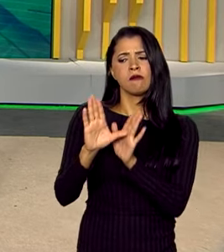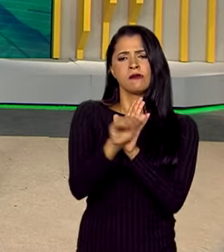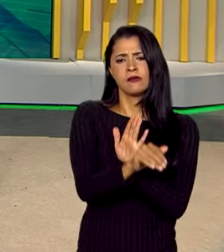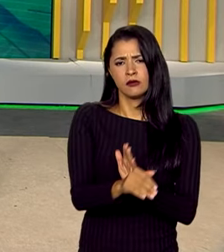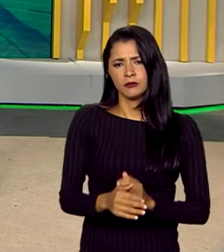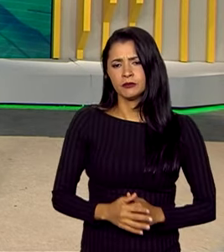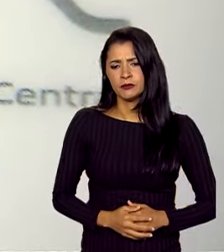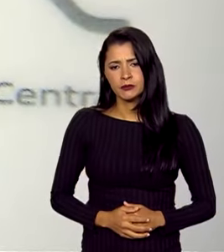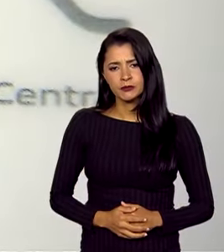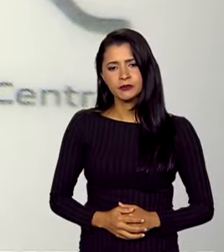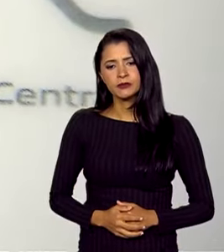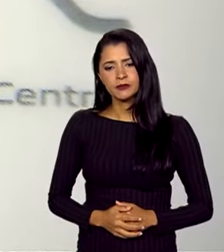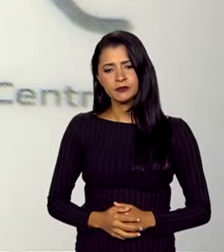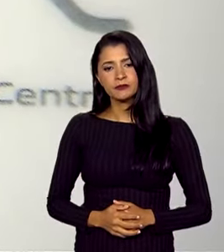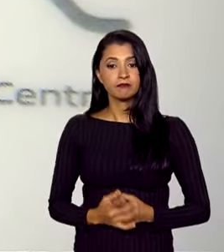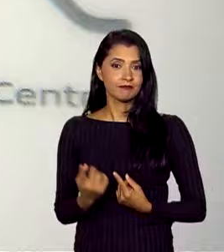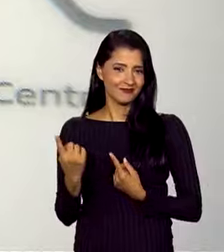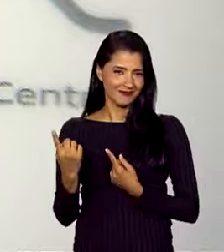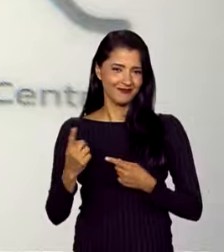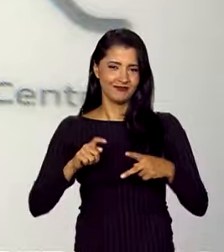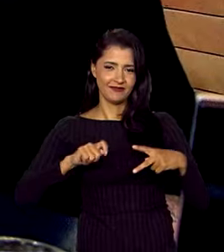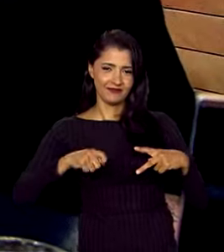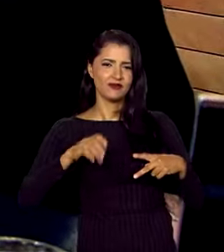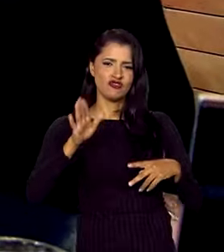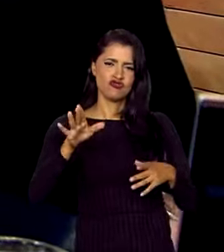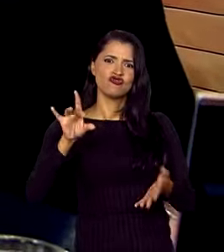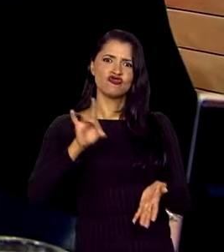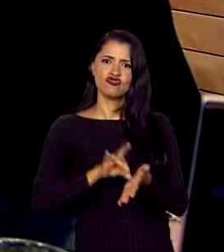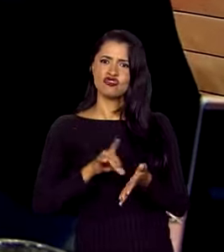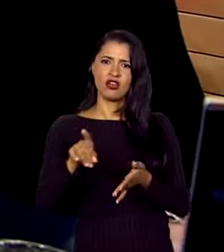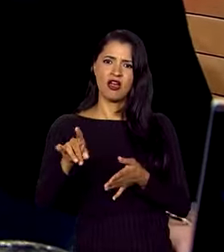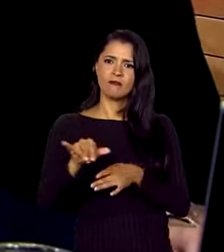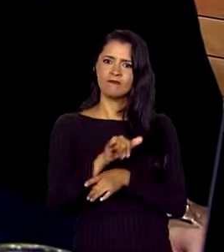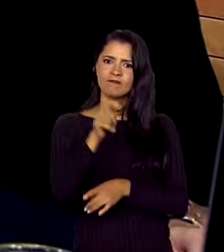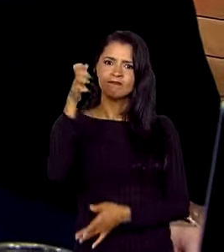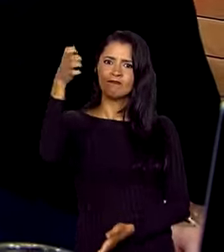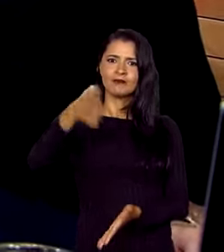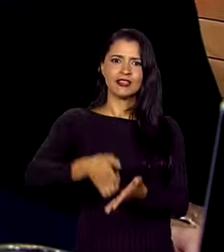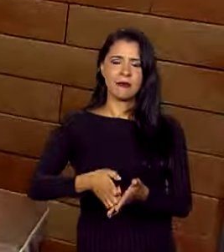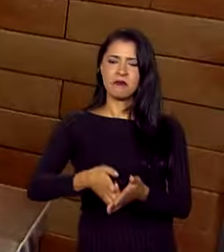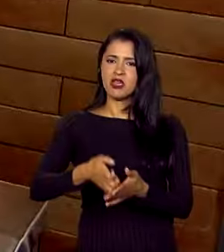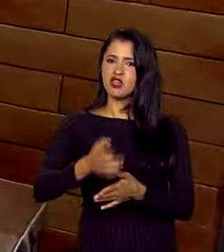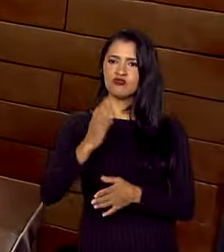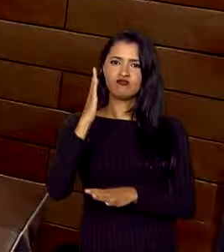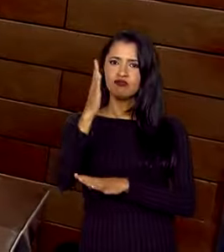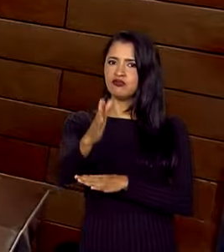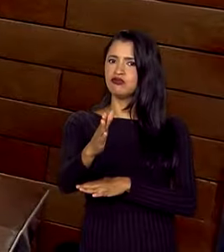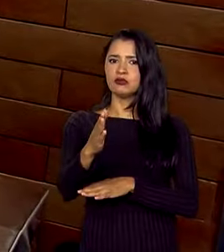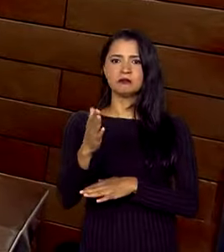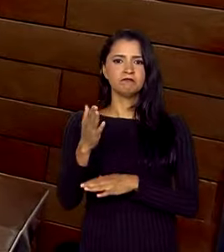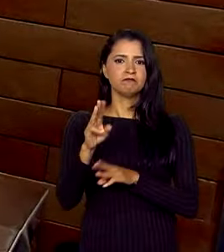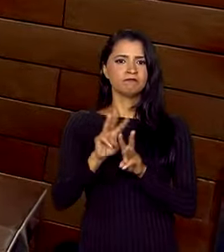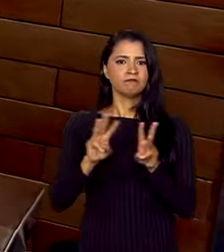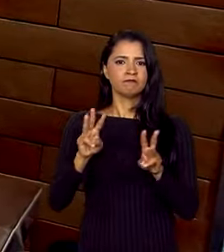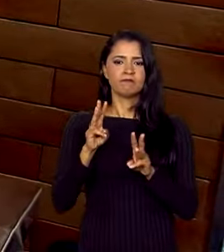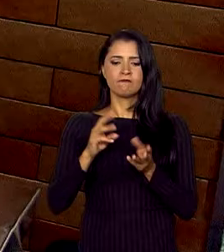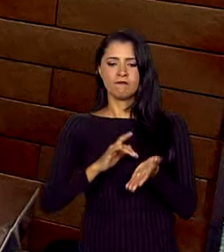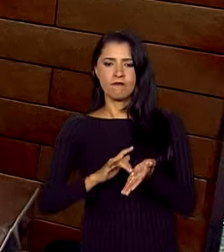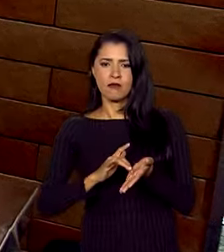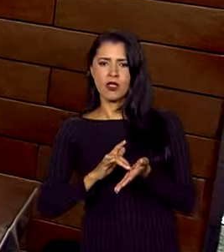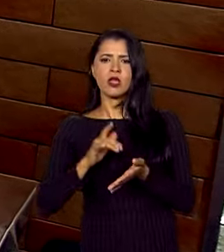fraudes. O Pix já se tornou o meio de pagamento eletrônico mais utilizado